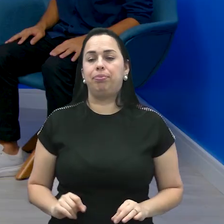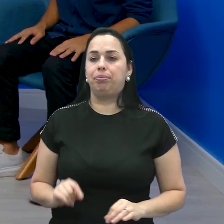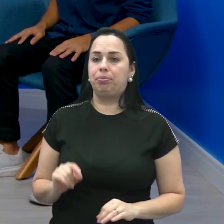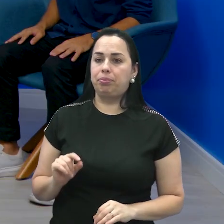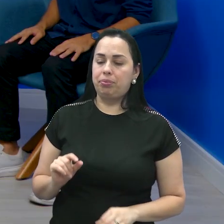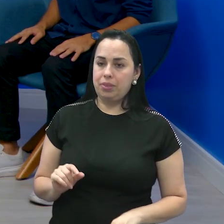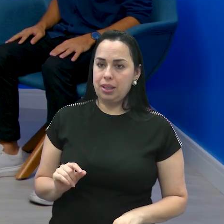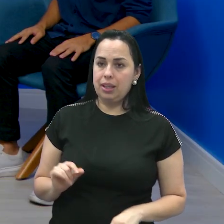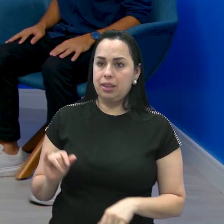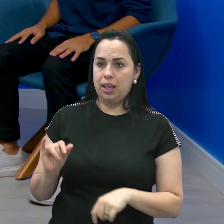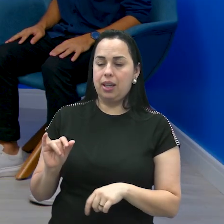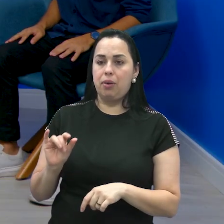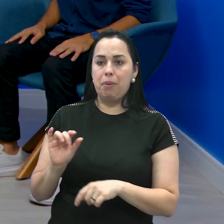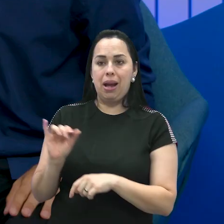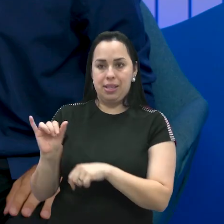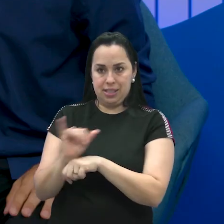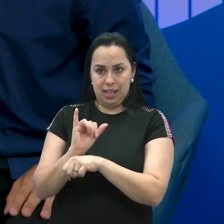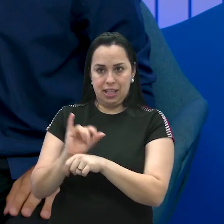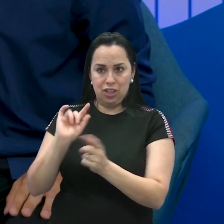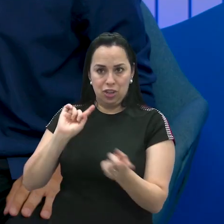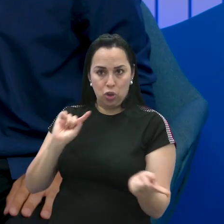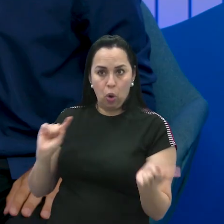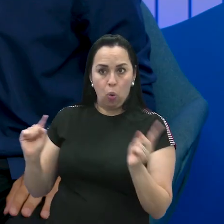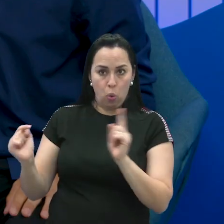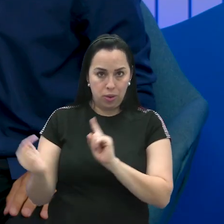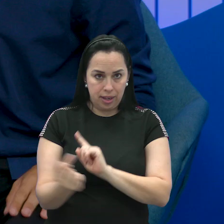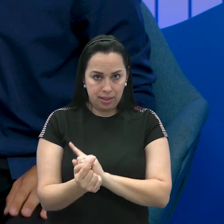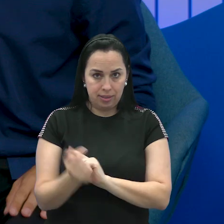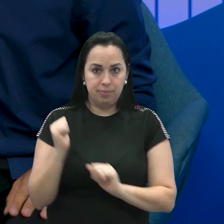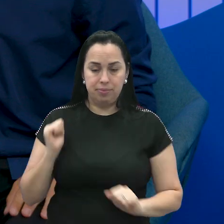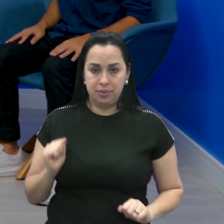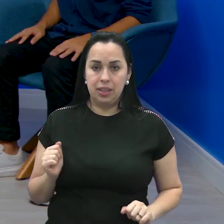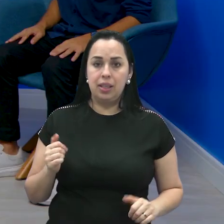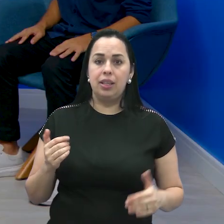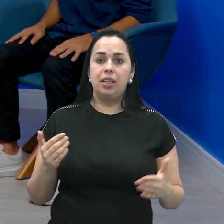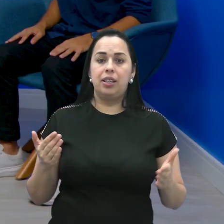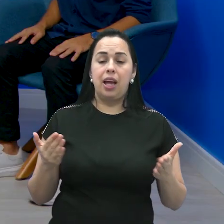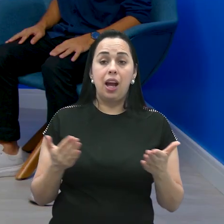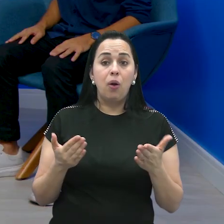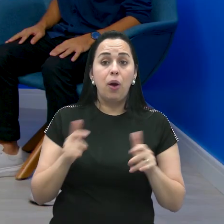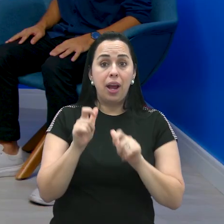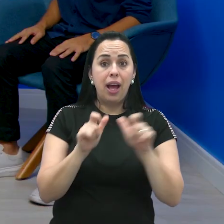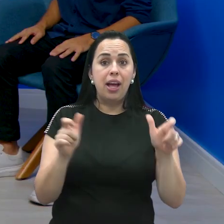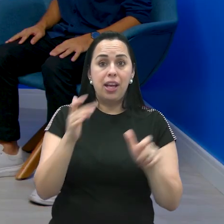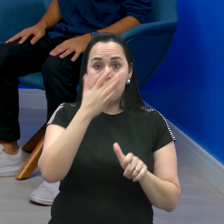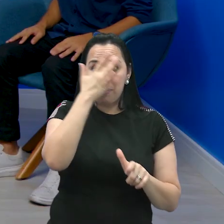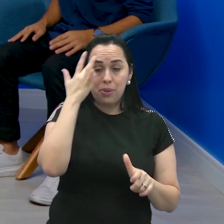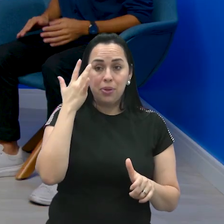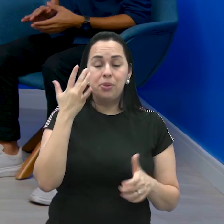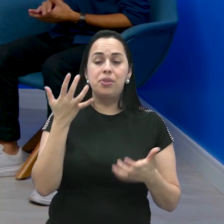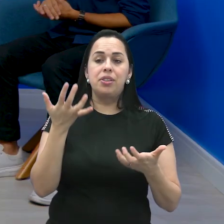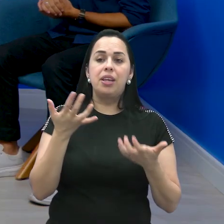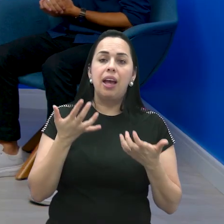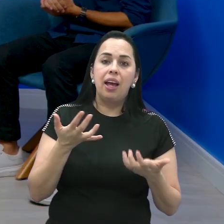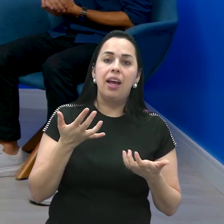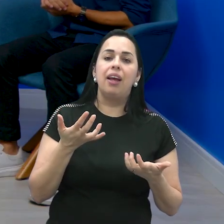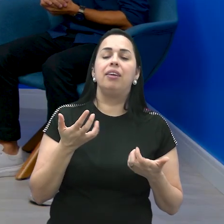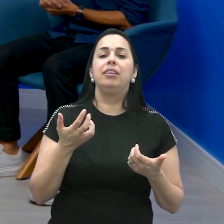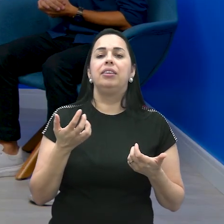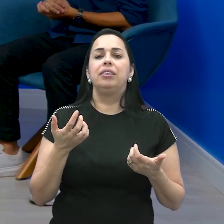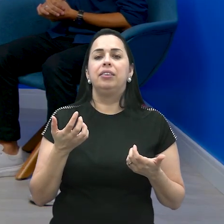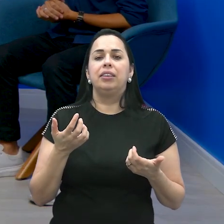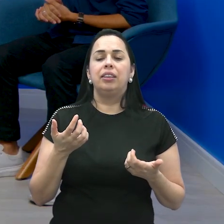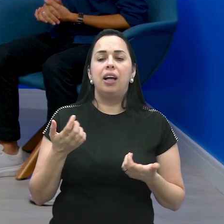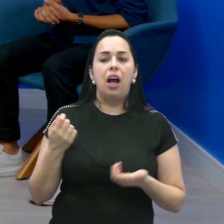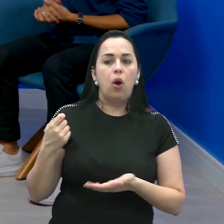Ana, existe um caminho inverso aí, se a gente pensar que, por exemplo, a partir desse momento em que as pessoas passam a ter esse critério,